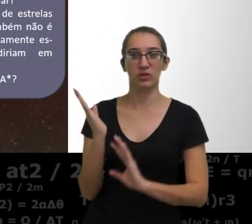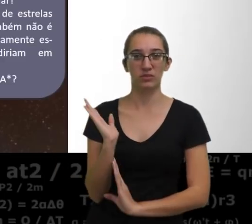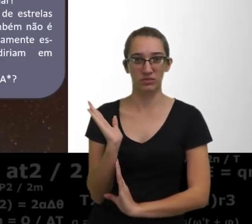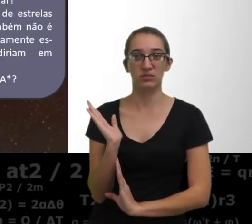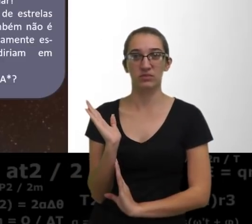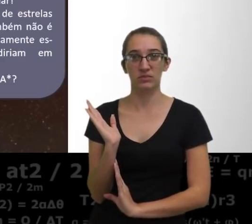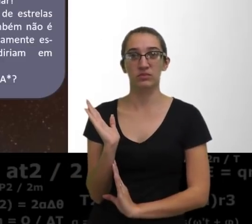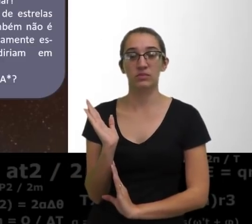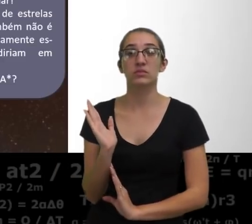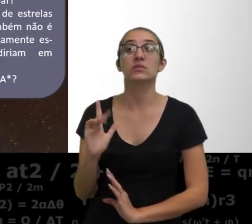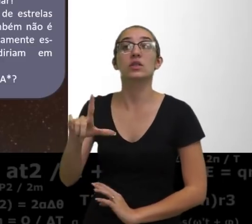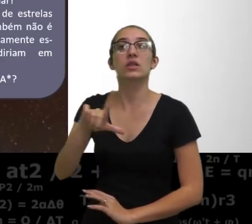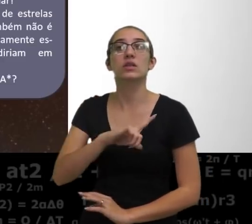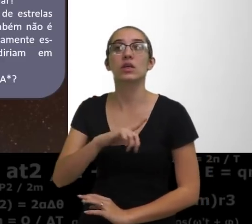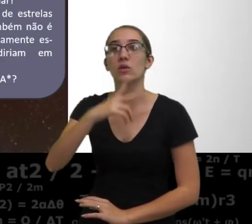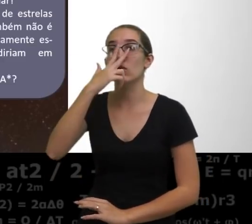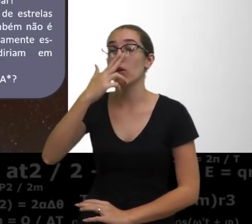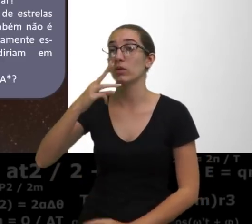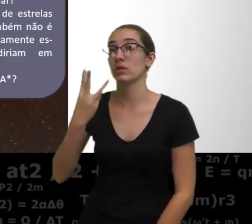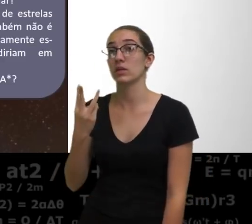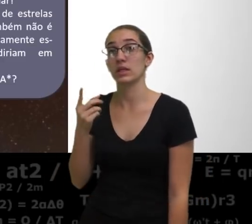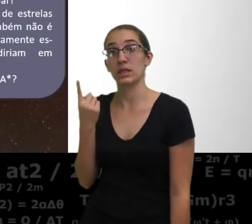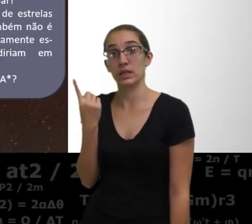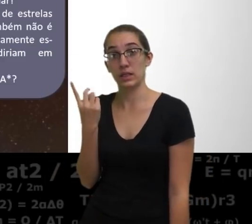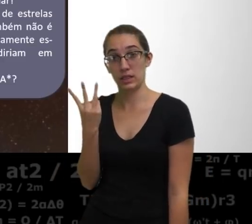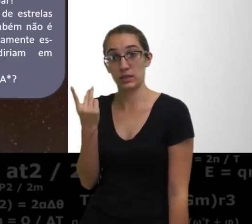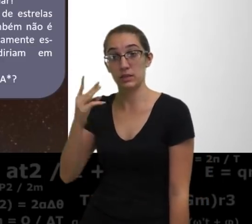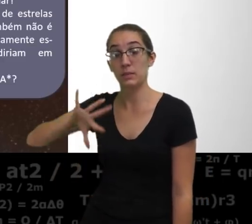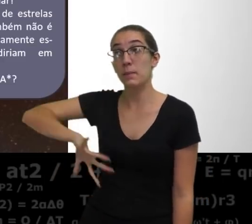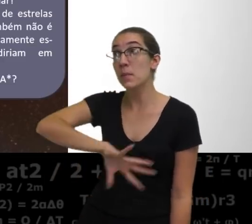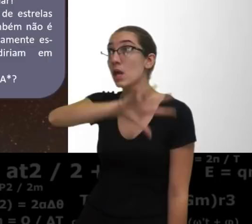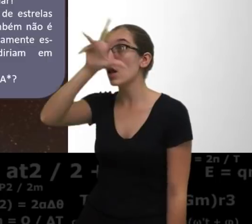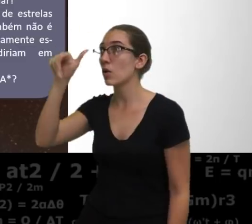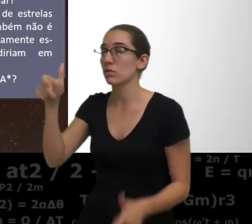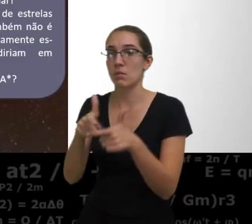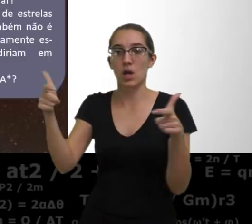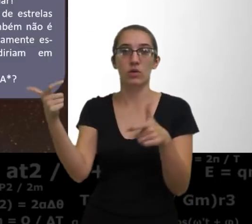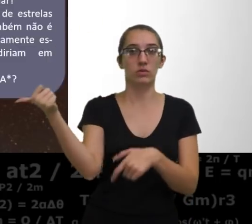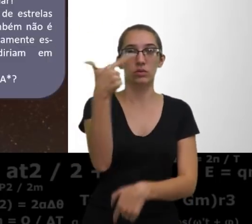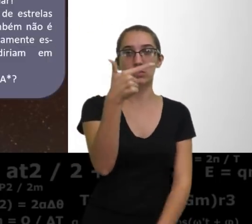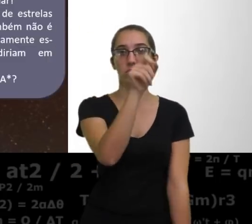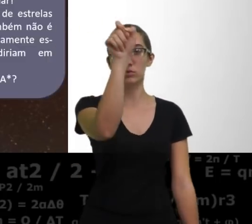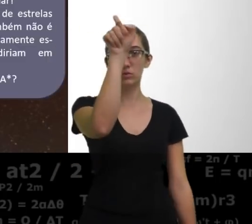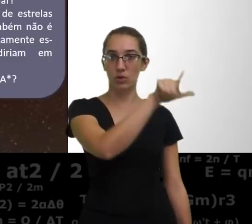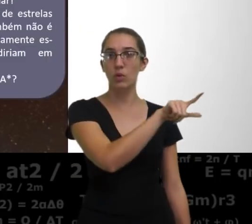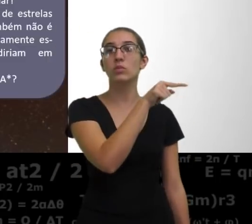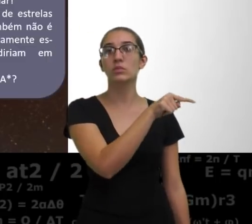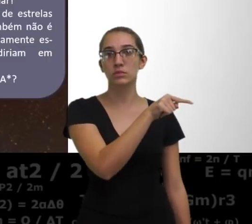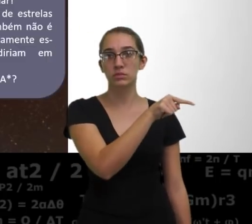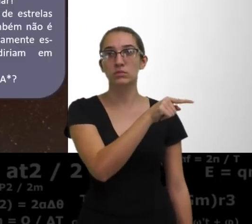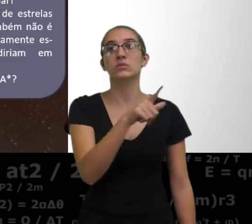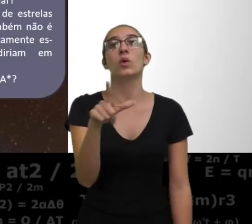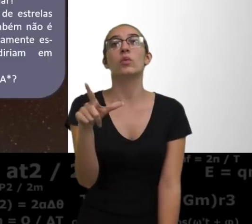lá no centro da Via Láctea. Essa aqui é a massa do objeto que essas estrelas estão orbitando em torno. Tá?